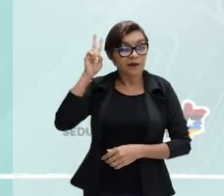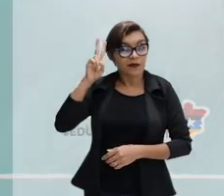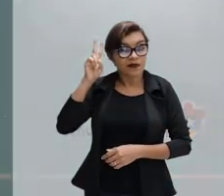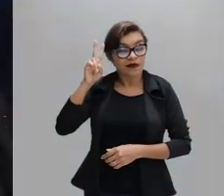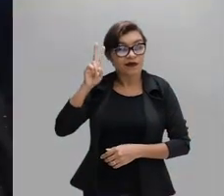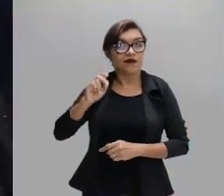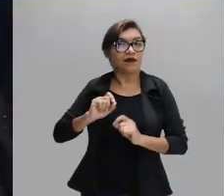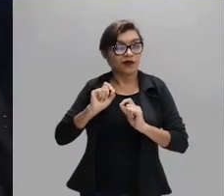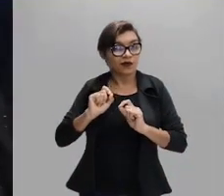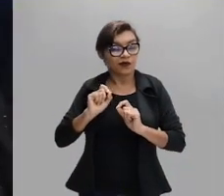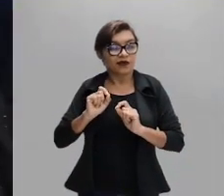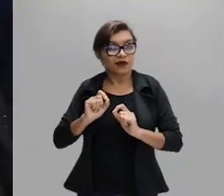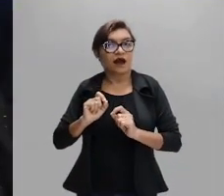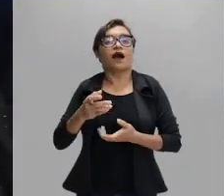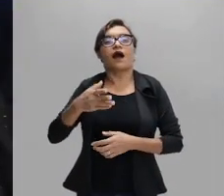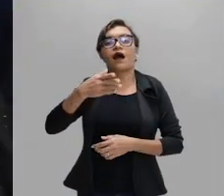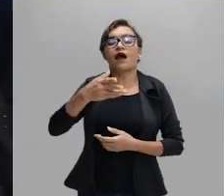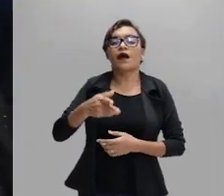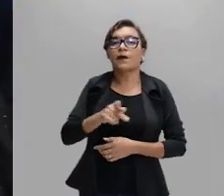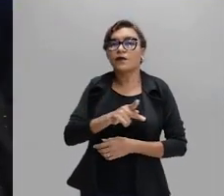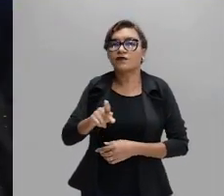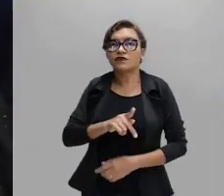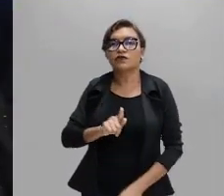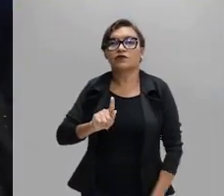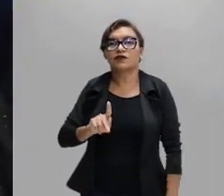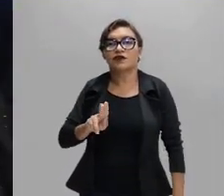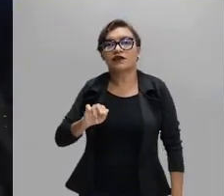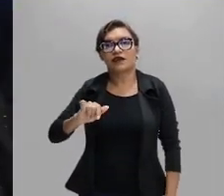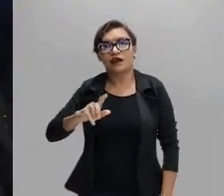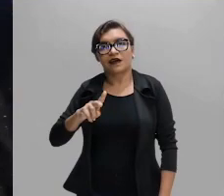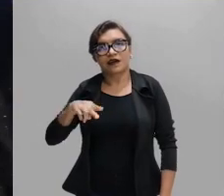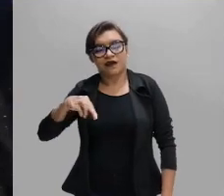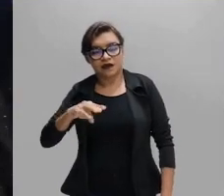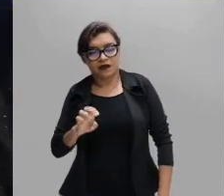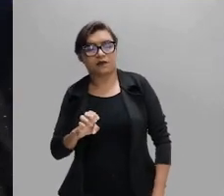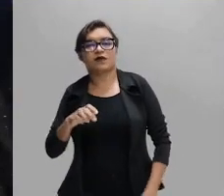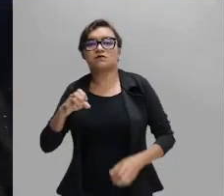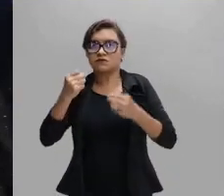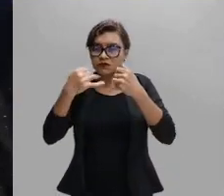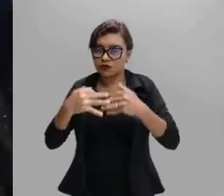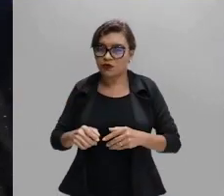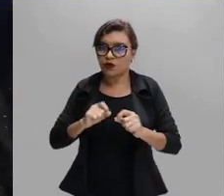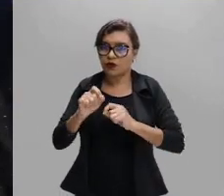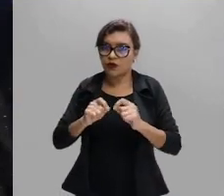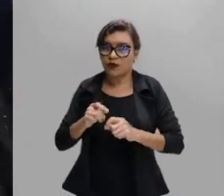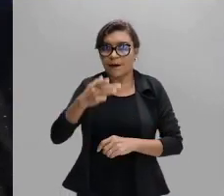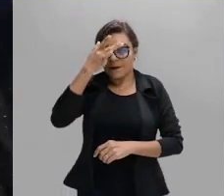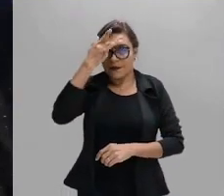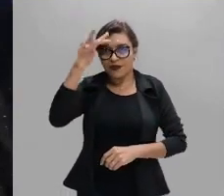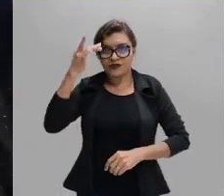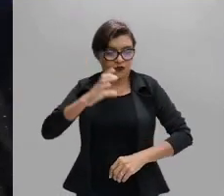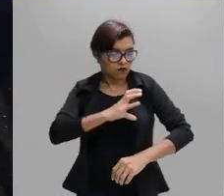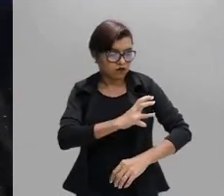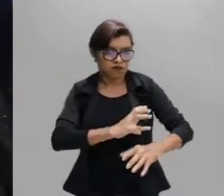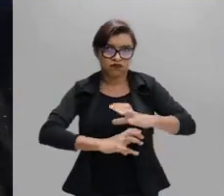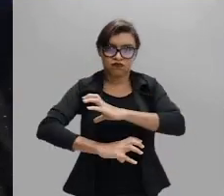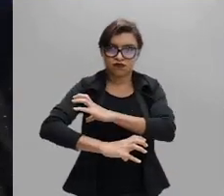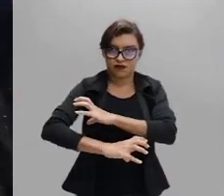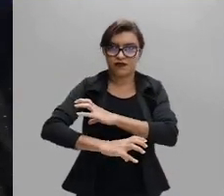Enem. Paz, professor Guilherme, lá da plataforma Gonçalves Dias, disse que pessoas musculosas, ele colocou até aquela imagem de